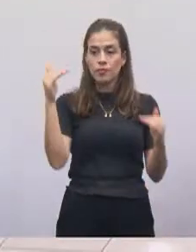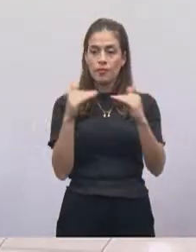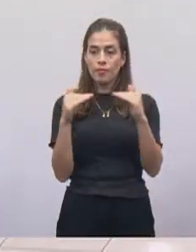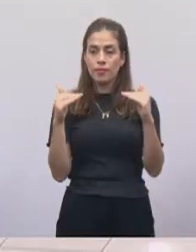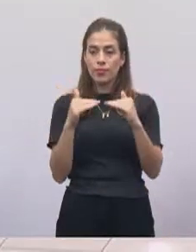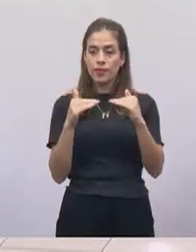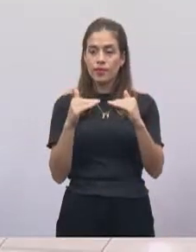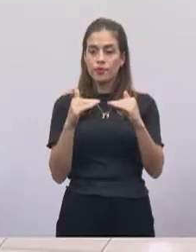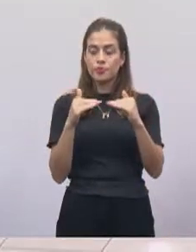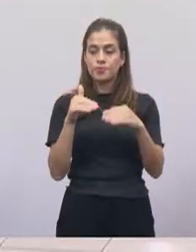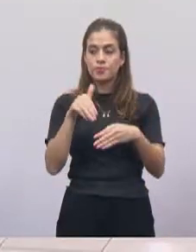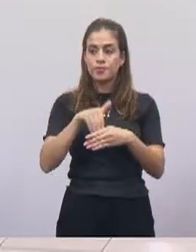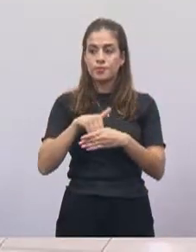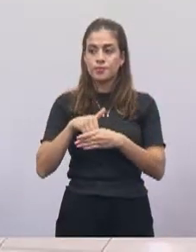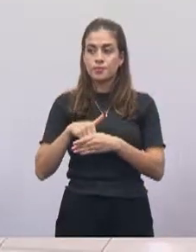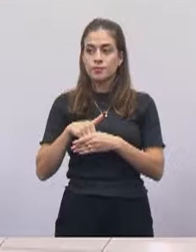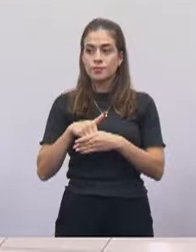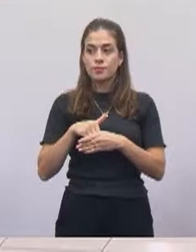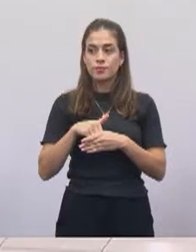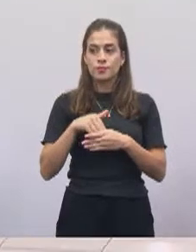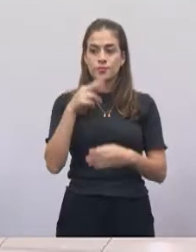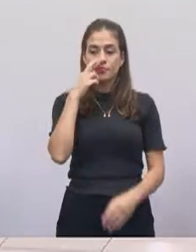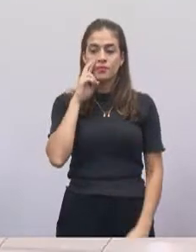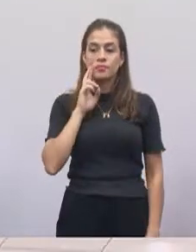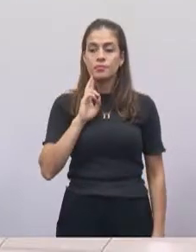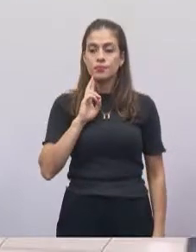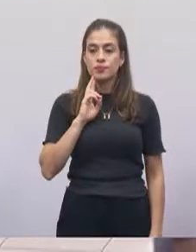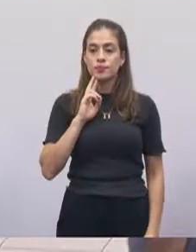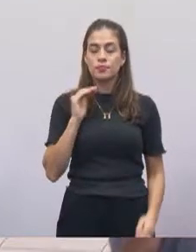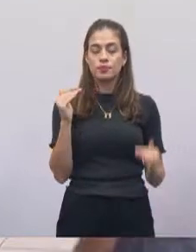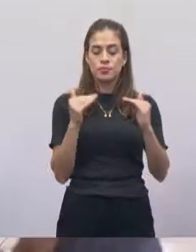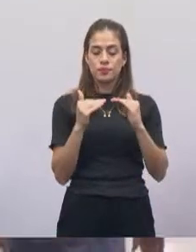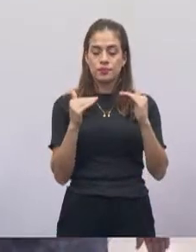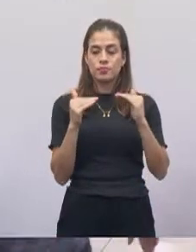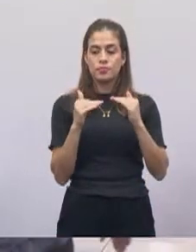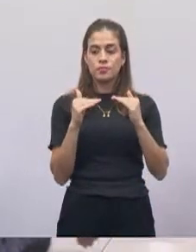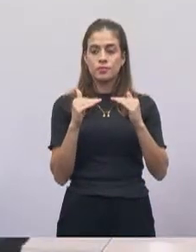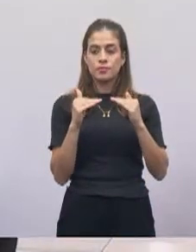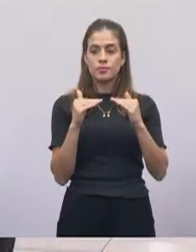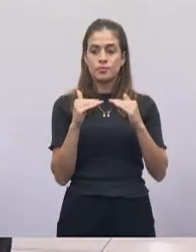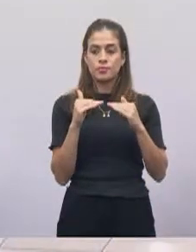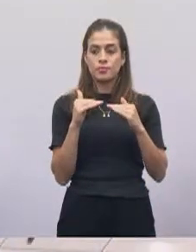Favorável. Como vota o vereador Rogério Timóteo? Favorável.